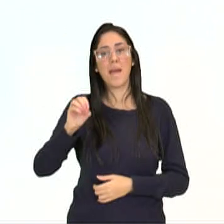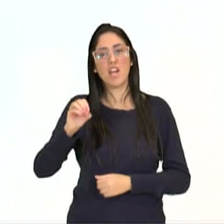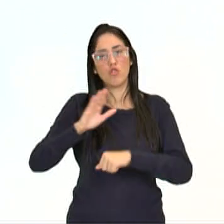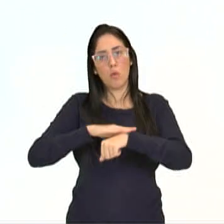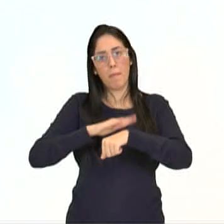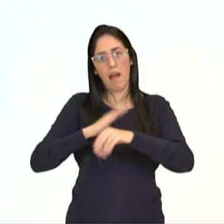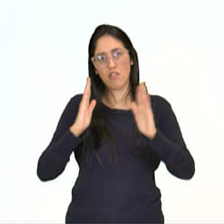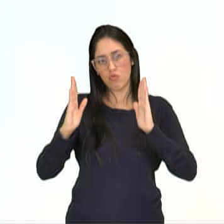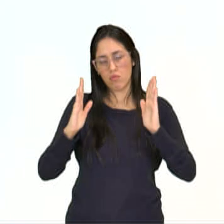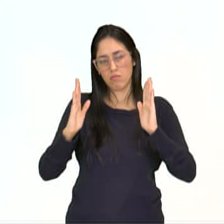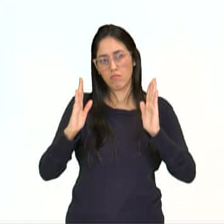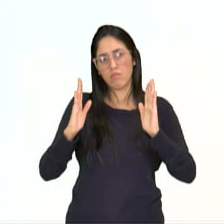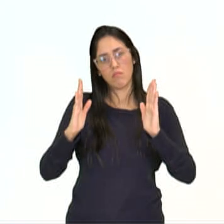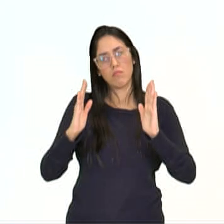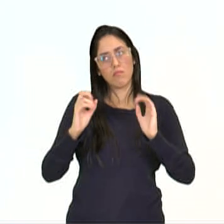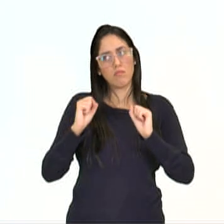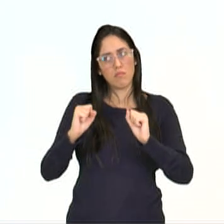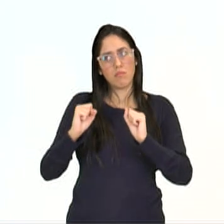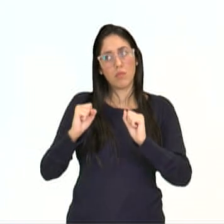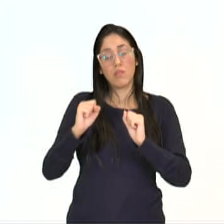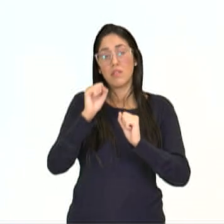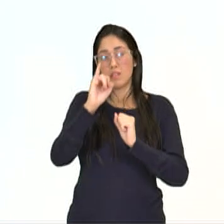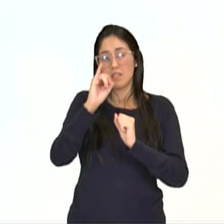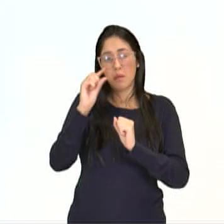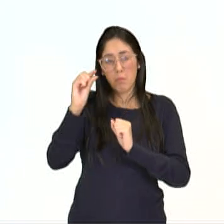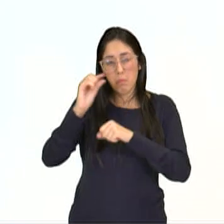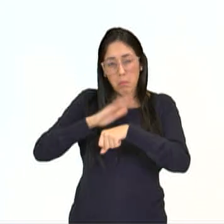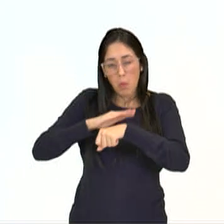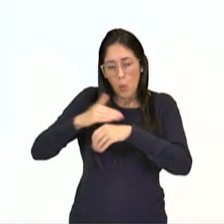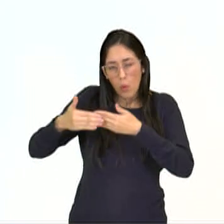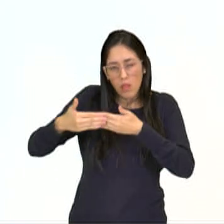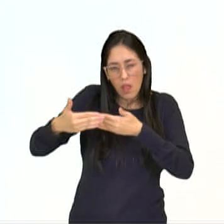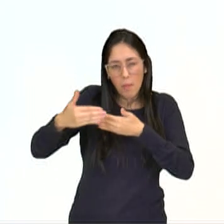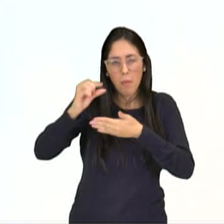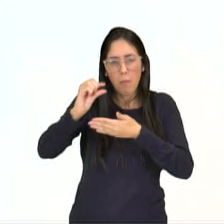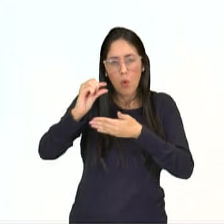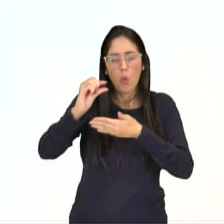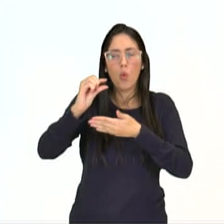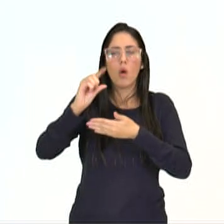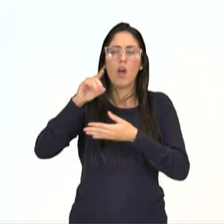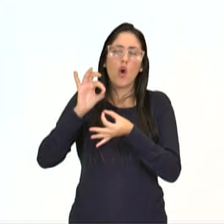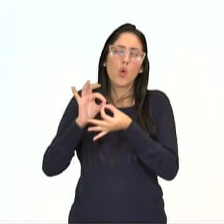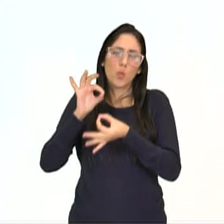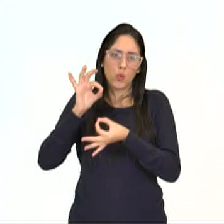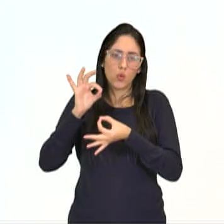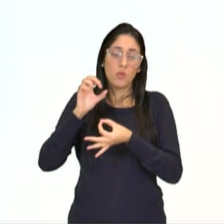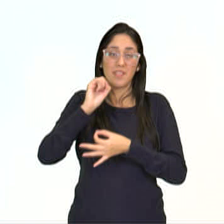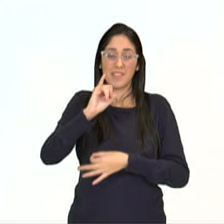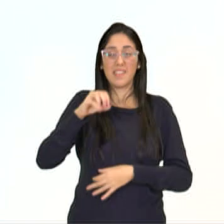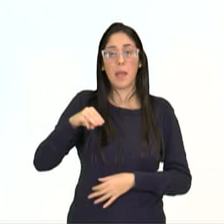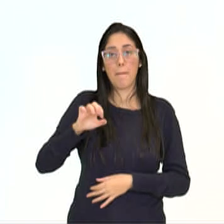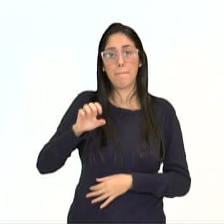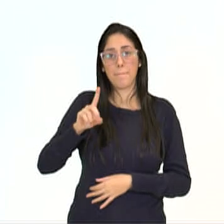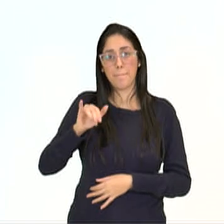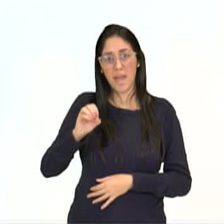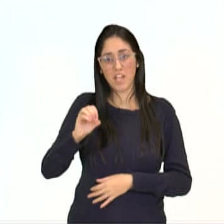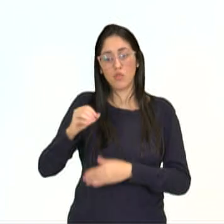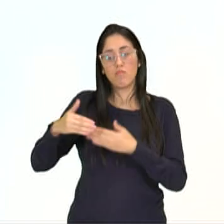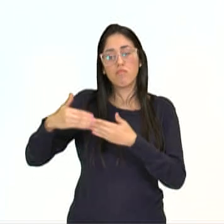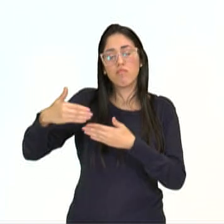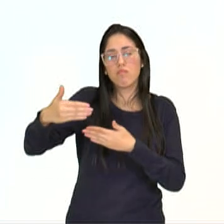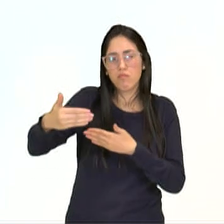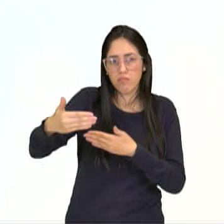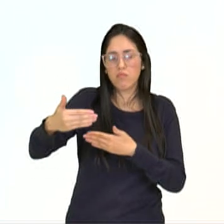período maior. Por exemplo, um período de 1, 2 meses, a gente pode considerar curto. Médio já seria um caso como esse. E a